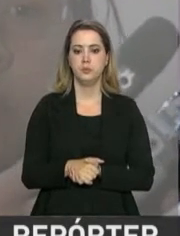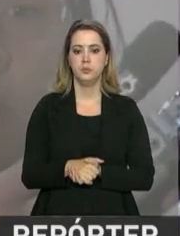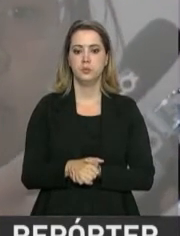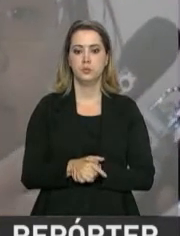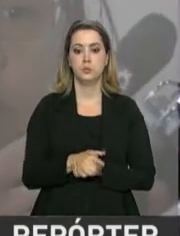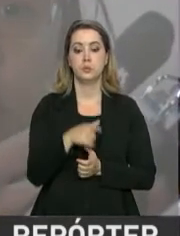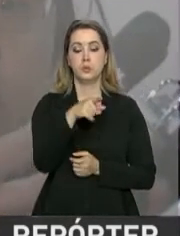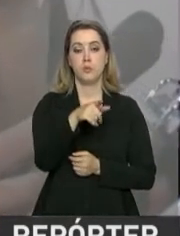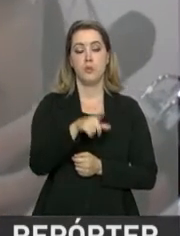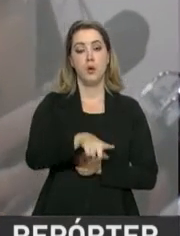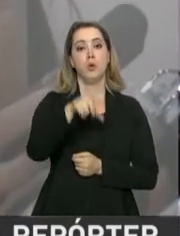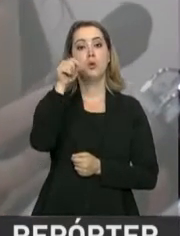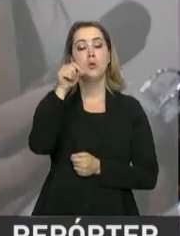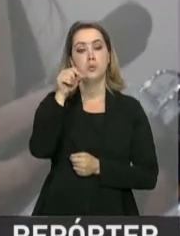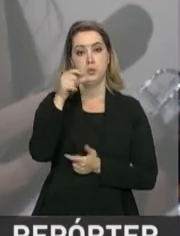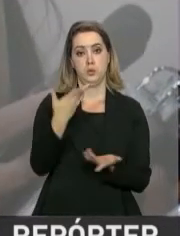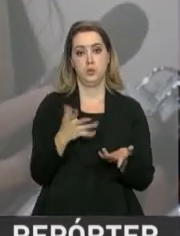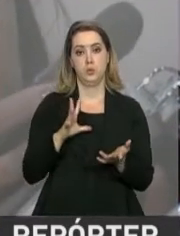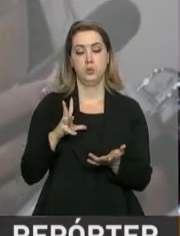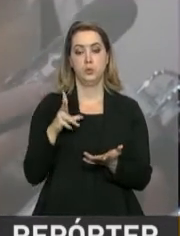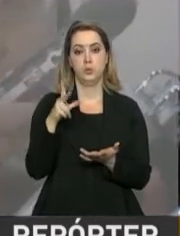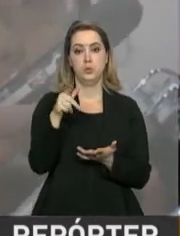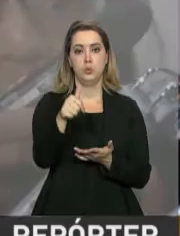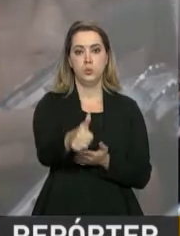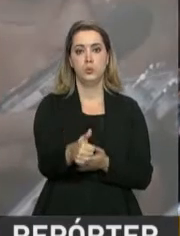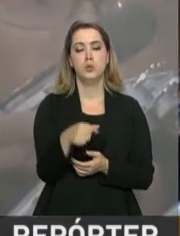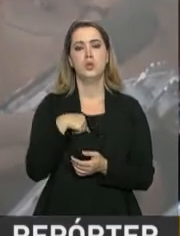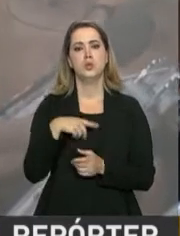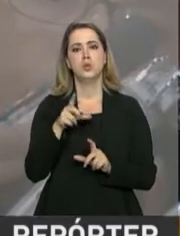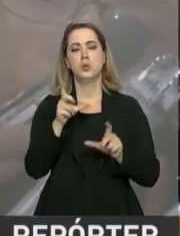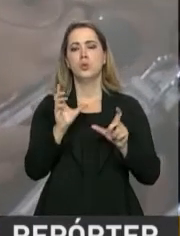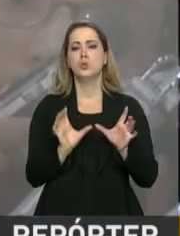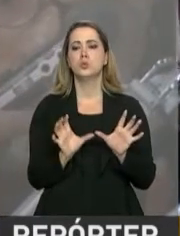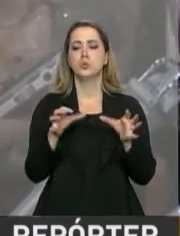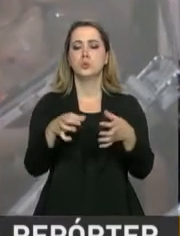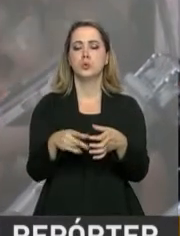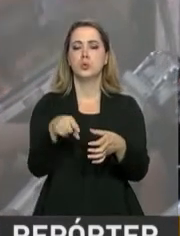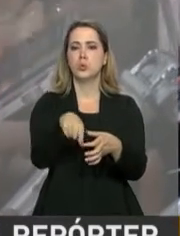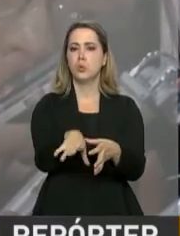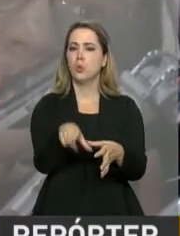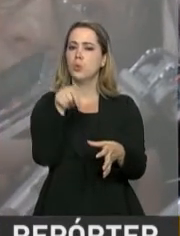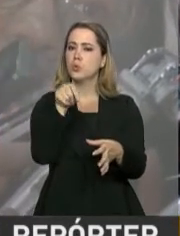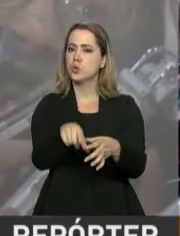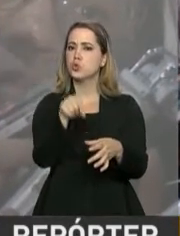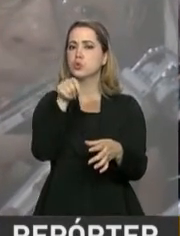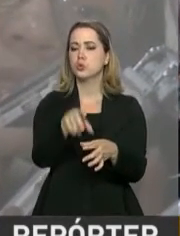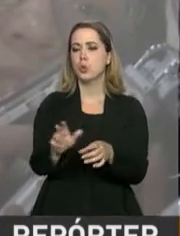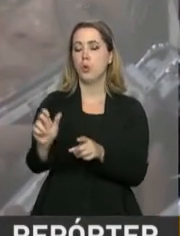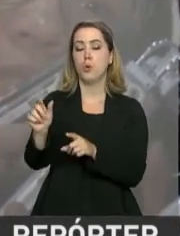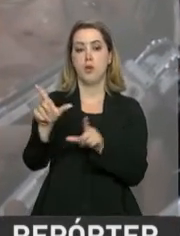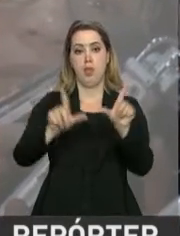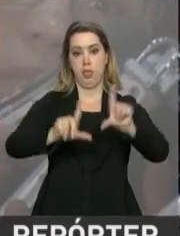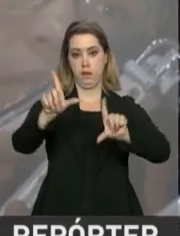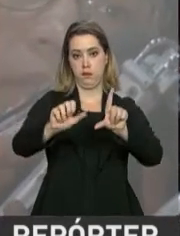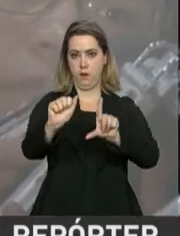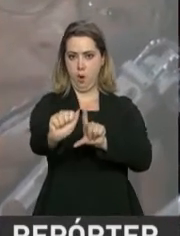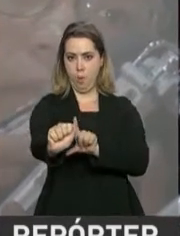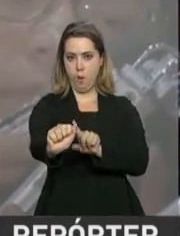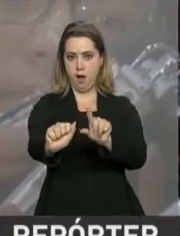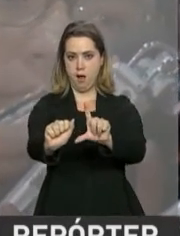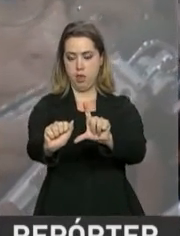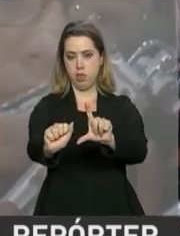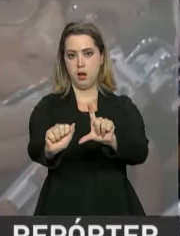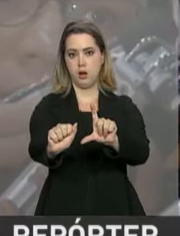Foi uma decisão consensada com todos os radiodifusores, em que eles têm a possibilidade de decidirem o